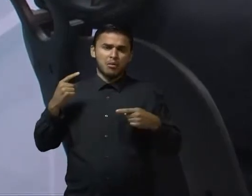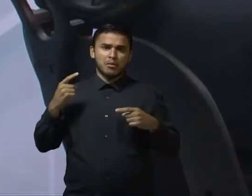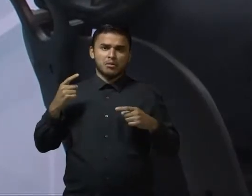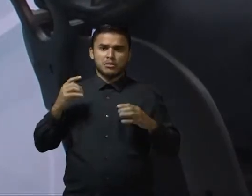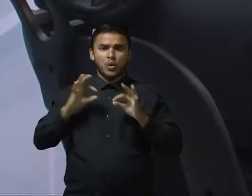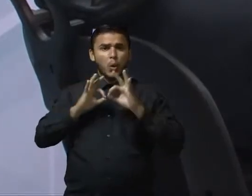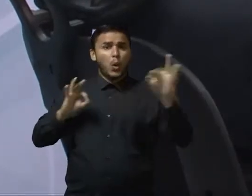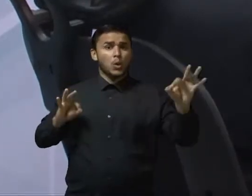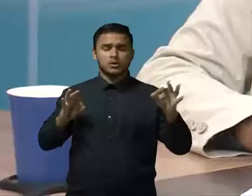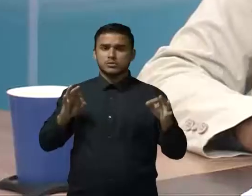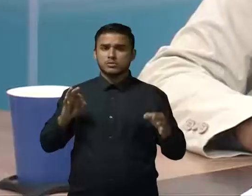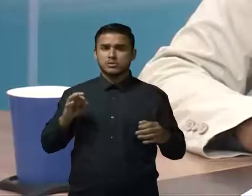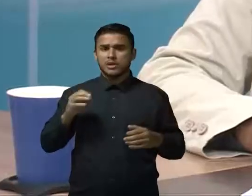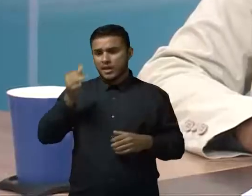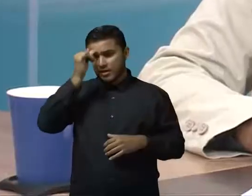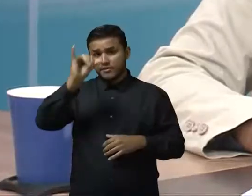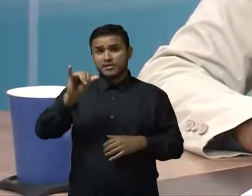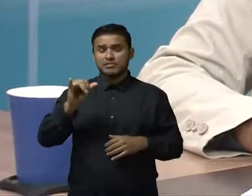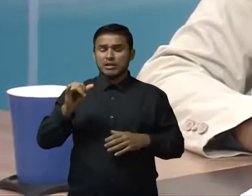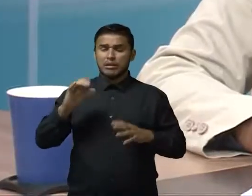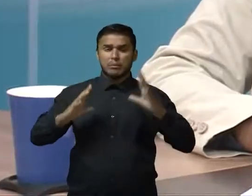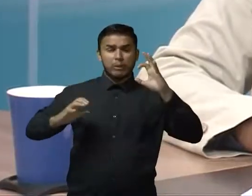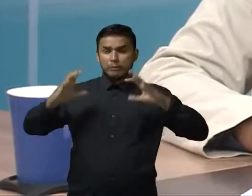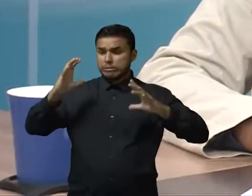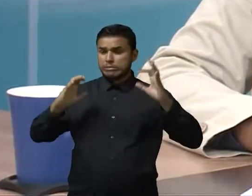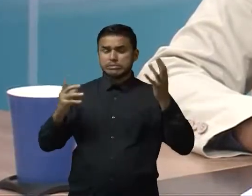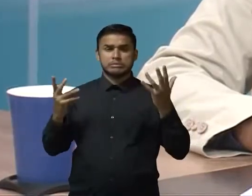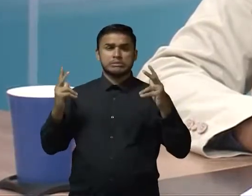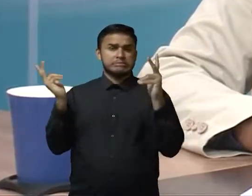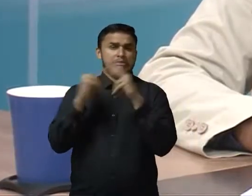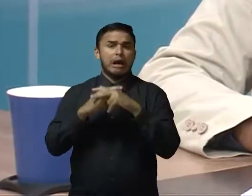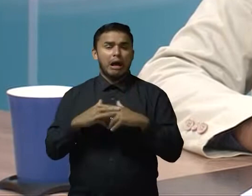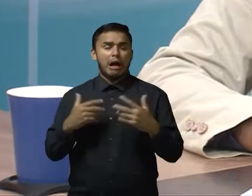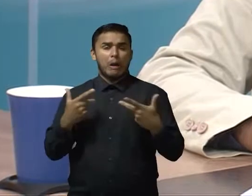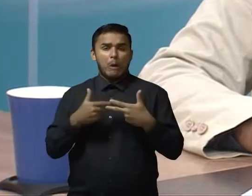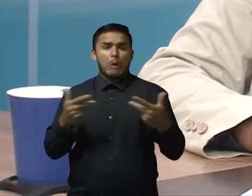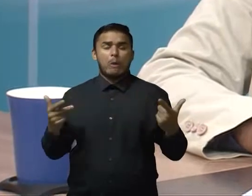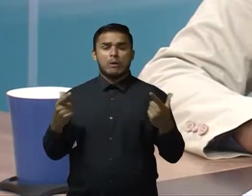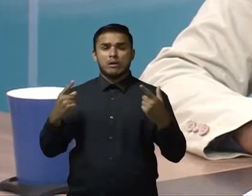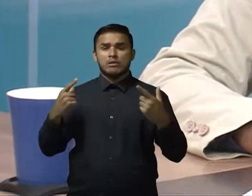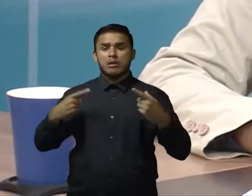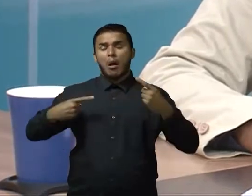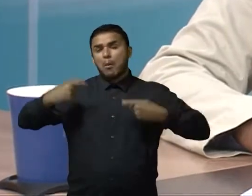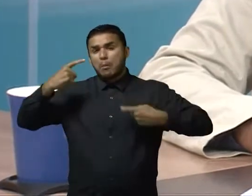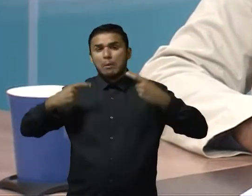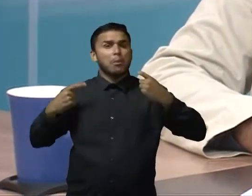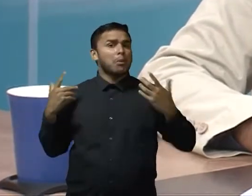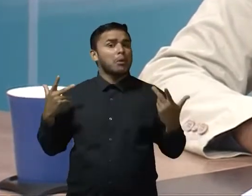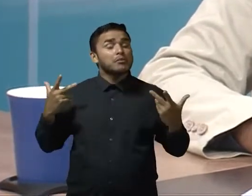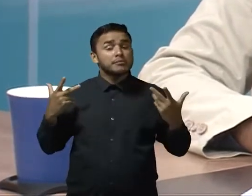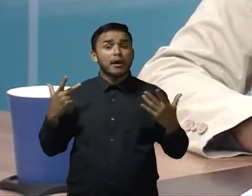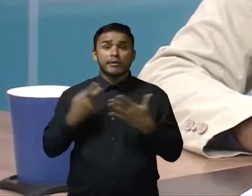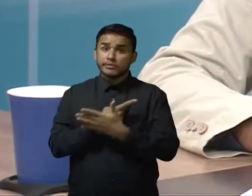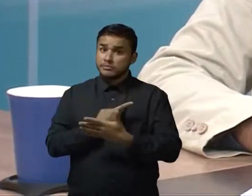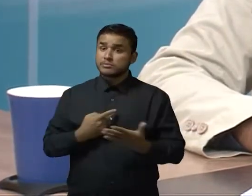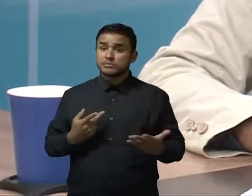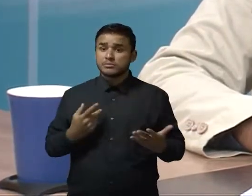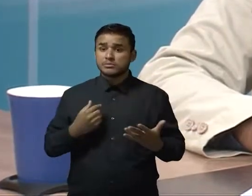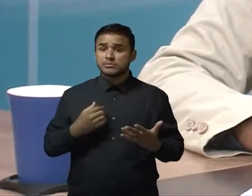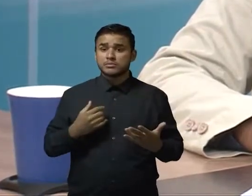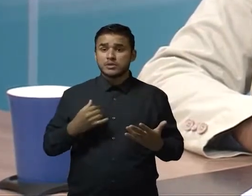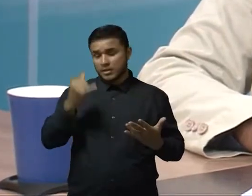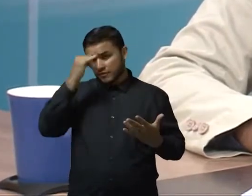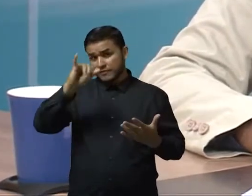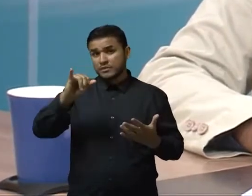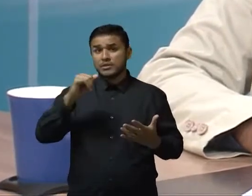fisicamente distantes, sendo prevento a casos conflitantes que sucedam mortes,